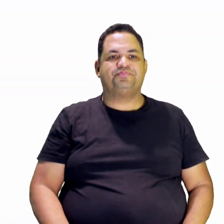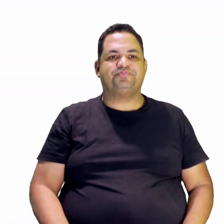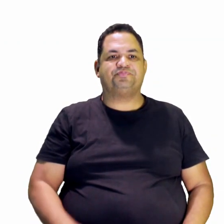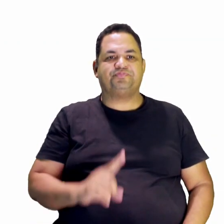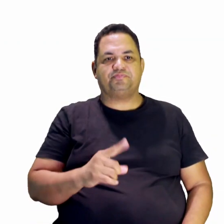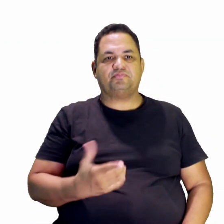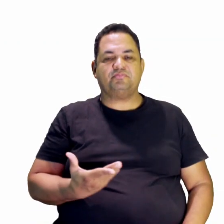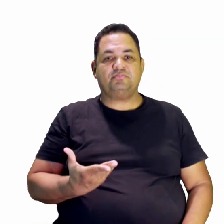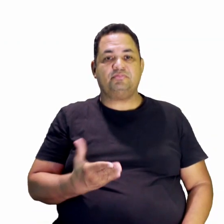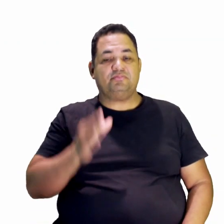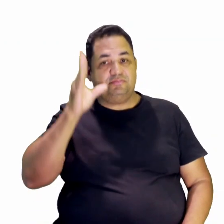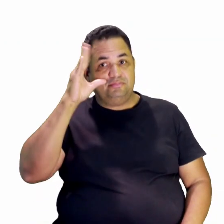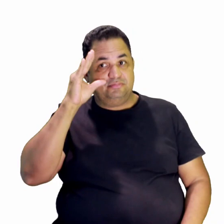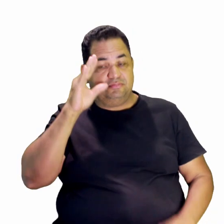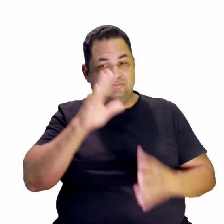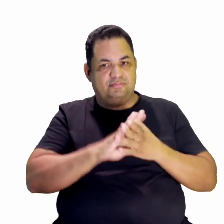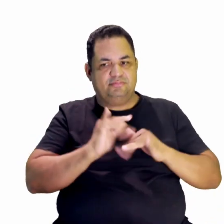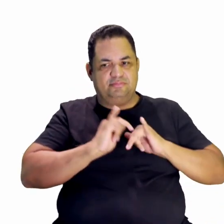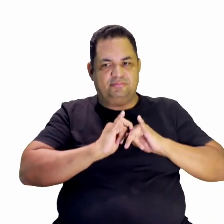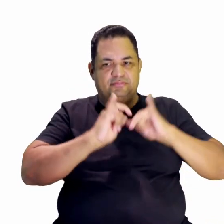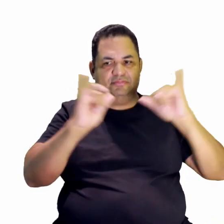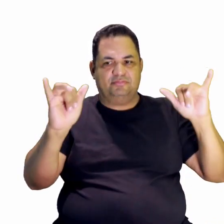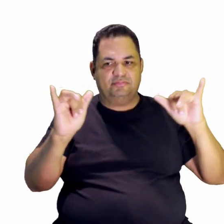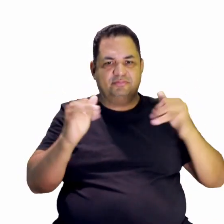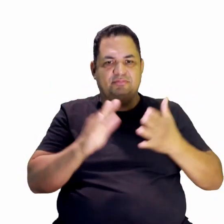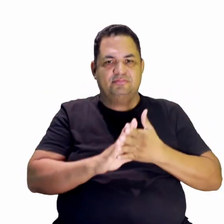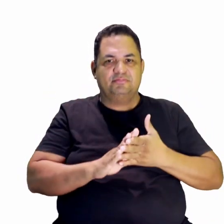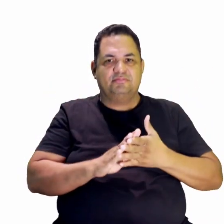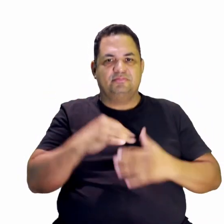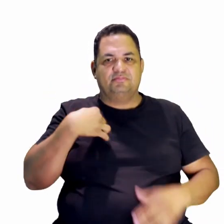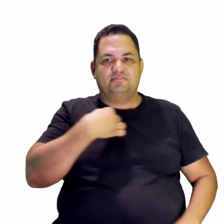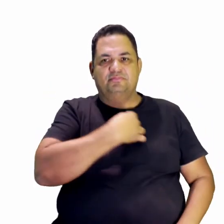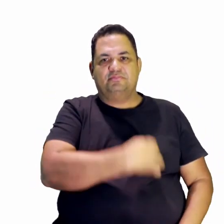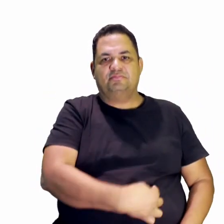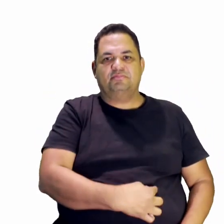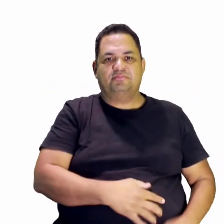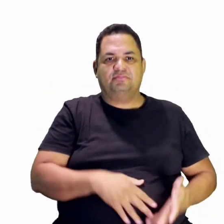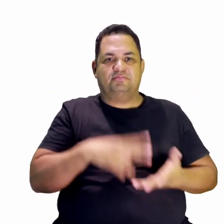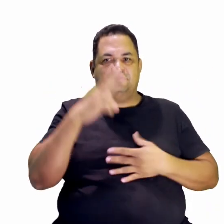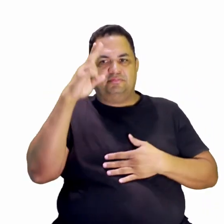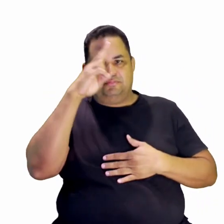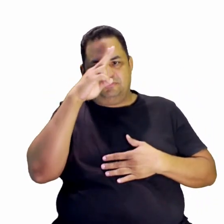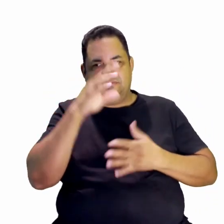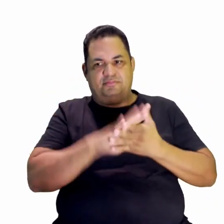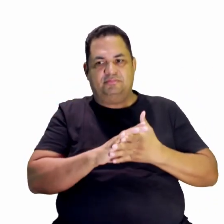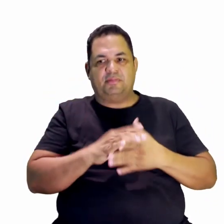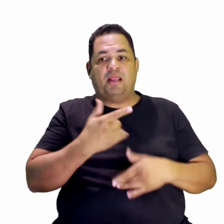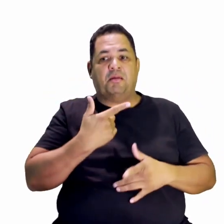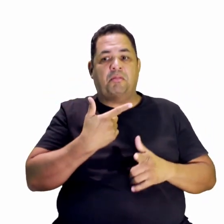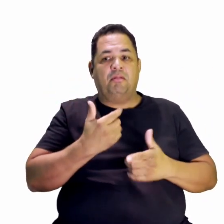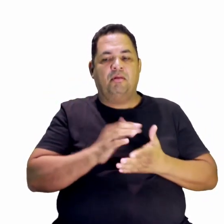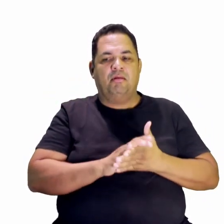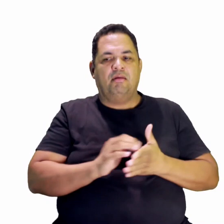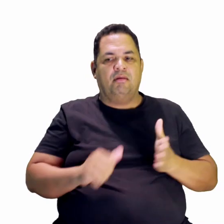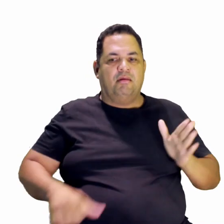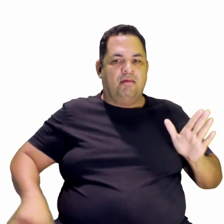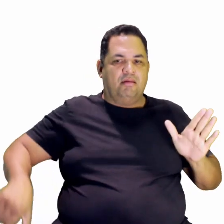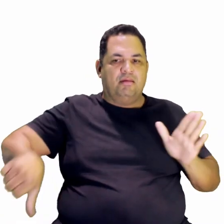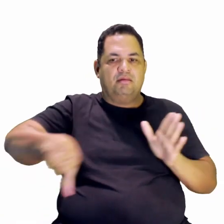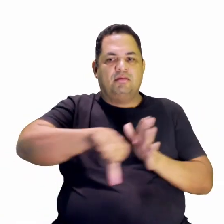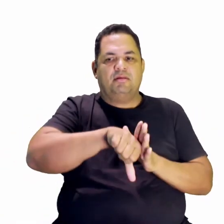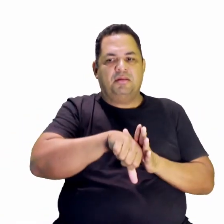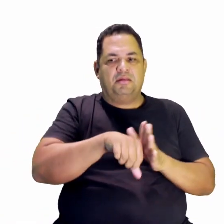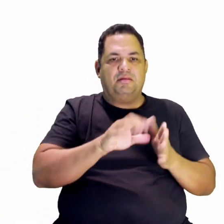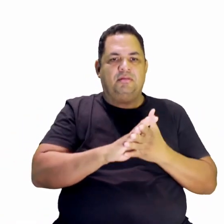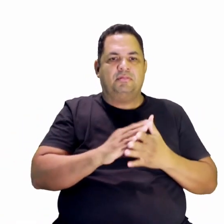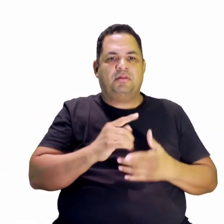situação interessante, publicada no jornal aí, ó, né? Na China, dirigir embriagado, no Brasil também, é um delito grave. A punição pode variar de